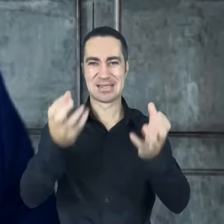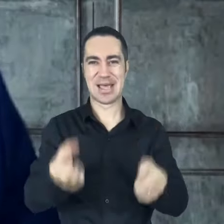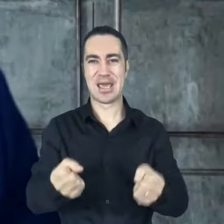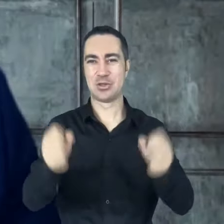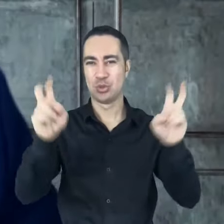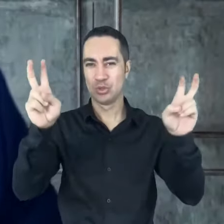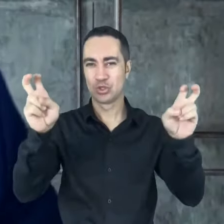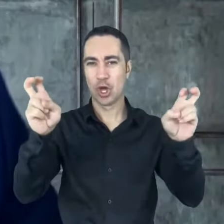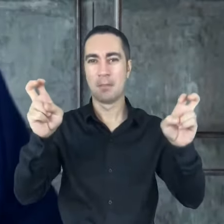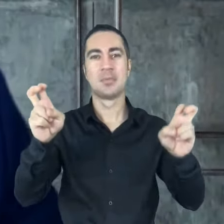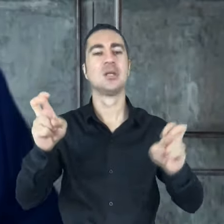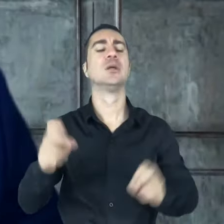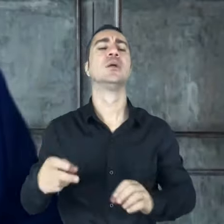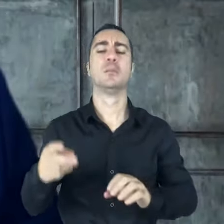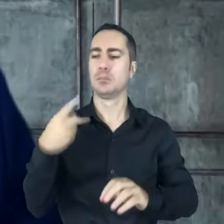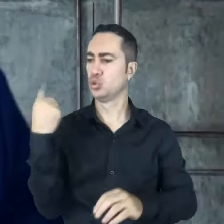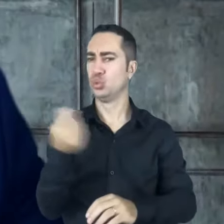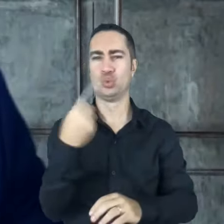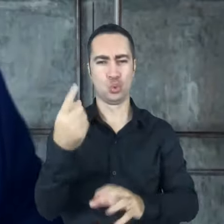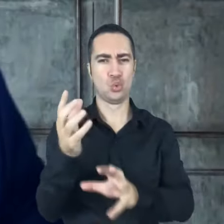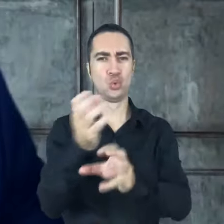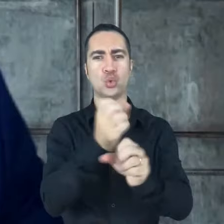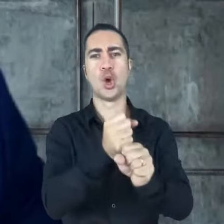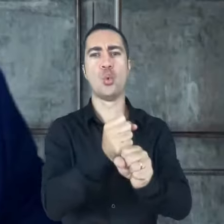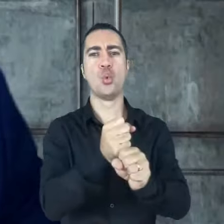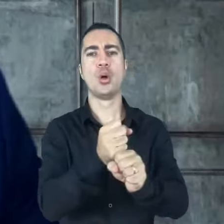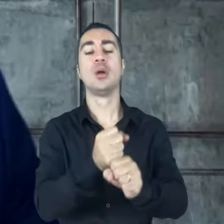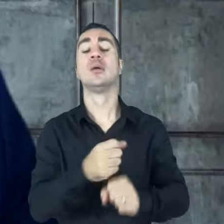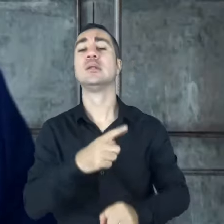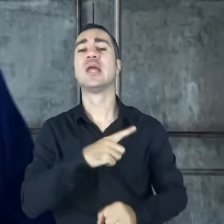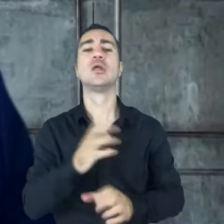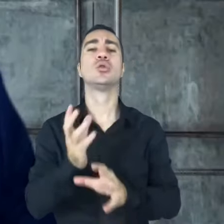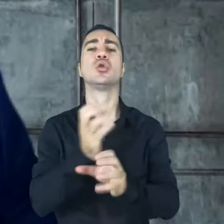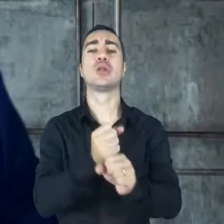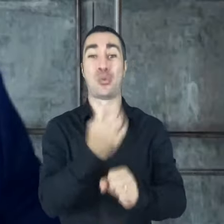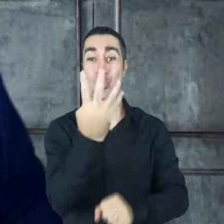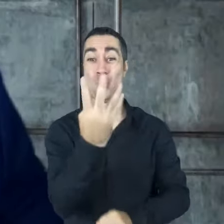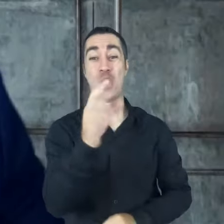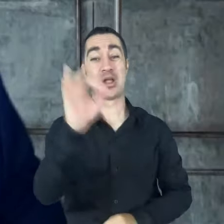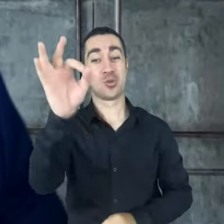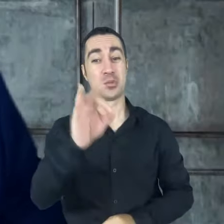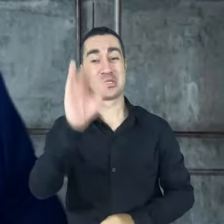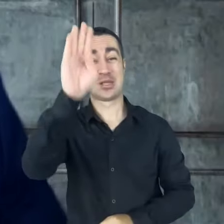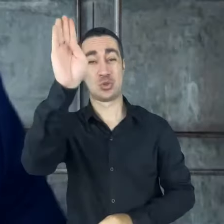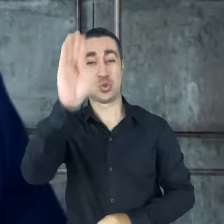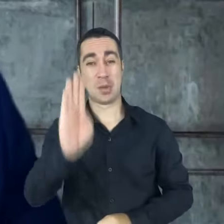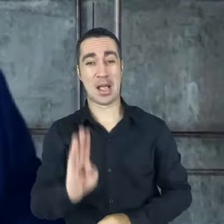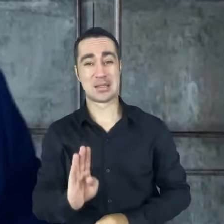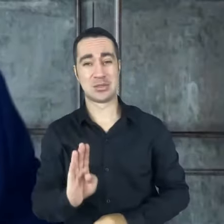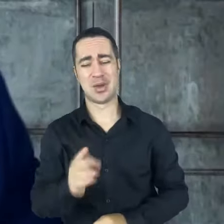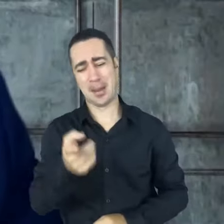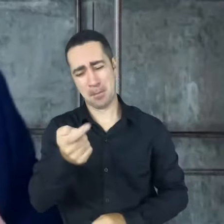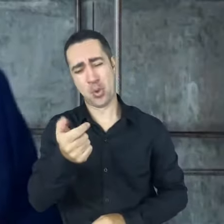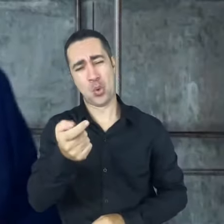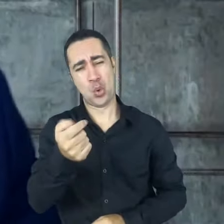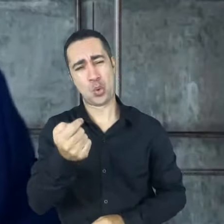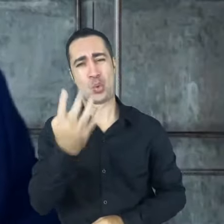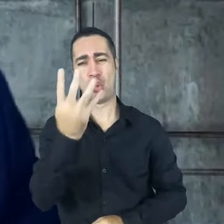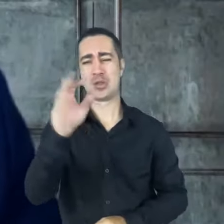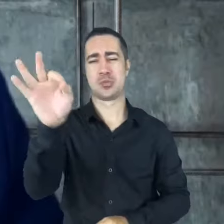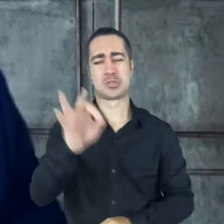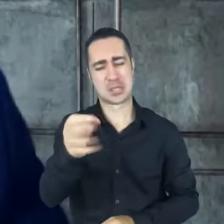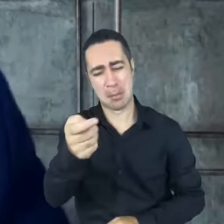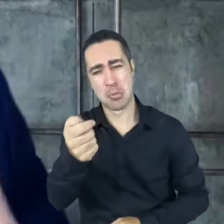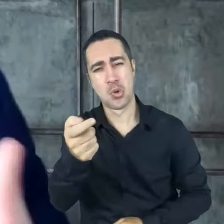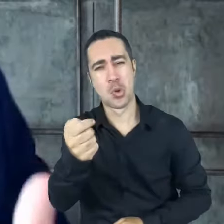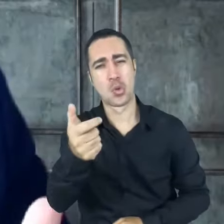efeito estufa, a gente tem por volta de 400 no Brasil. É muito pouco, é muito pouco. Se a gente estiver falando, claro, um